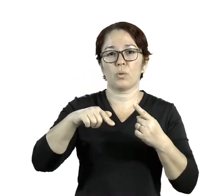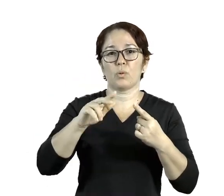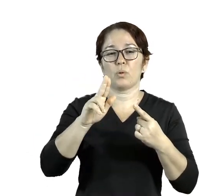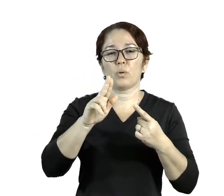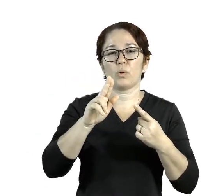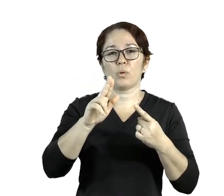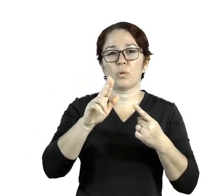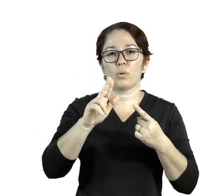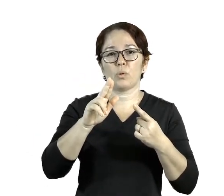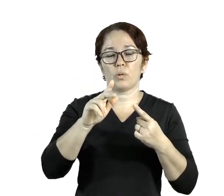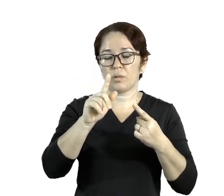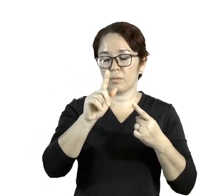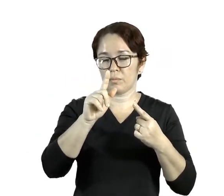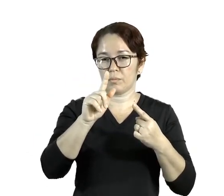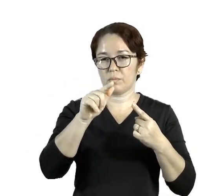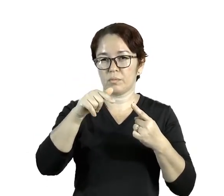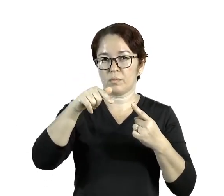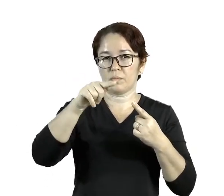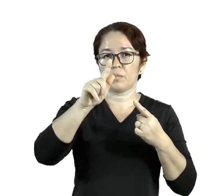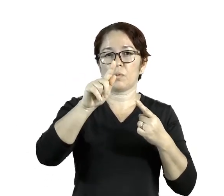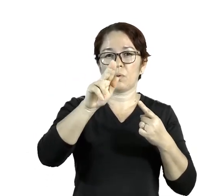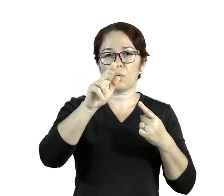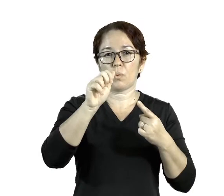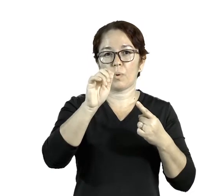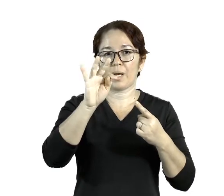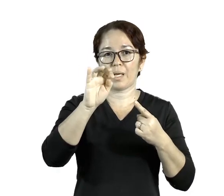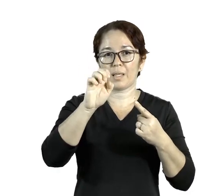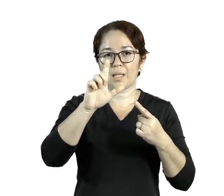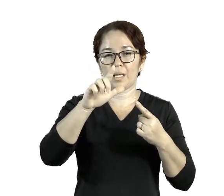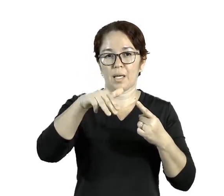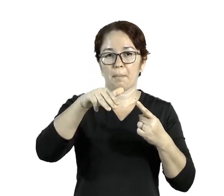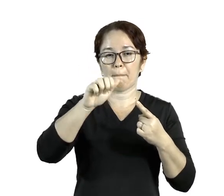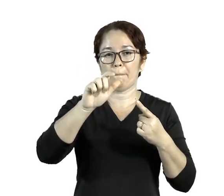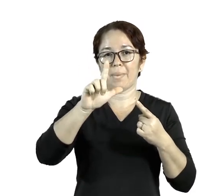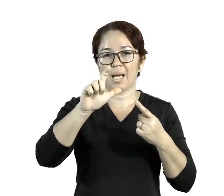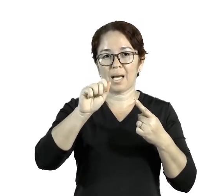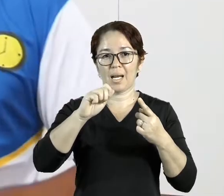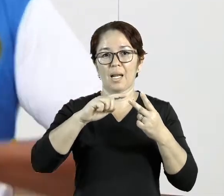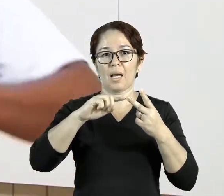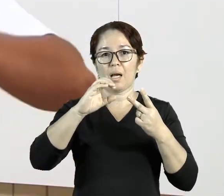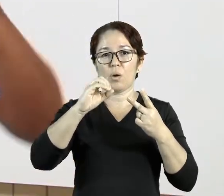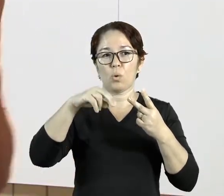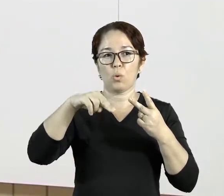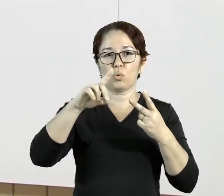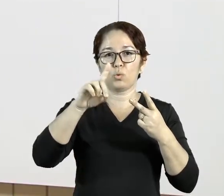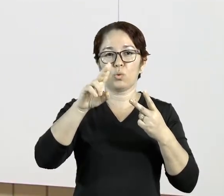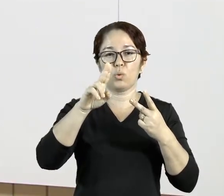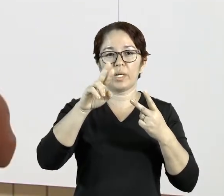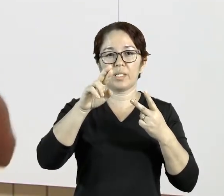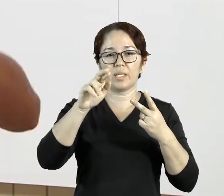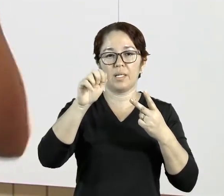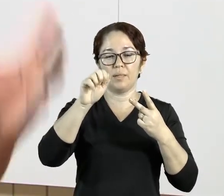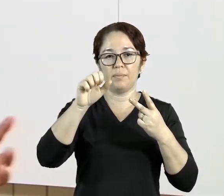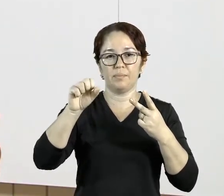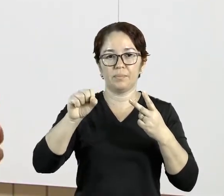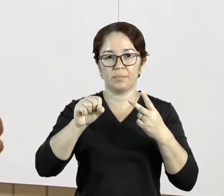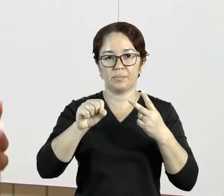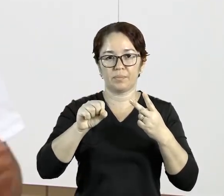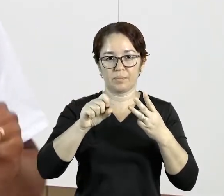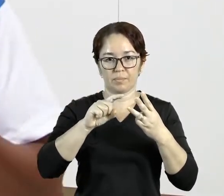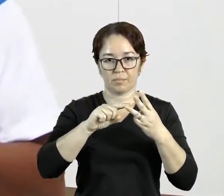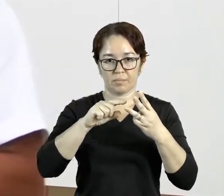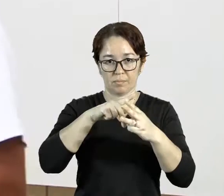de sua localização, os maias são também conhecidos como povos mesoamericanos. Professor, e como que funcionava essa sociedade